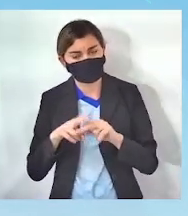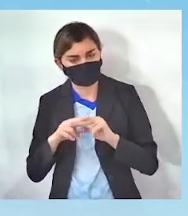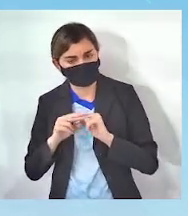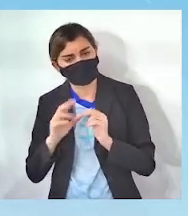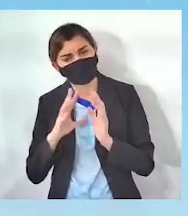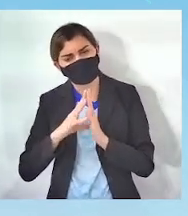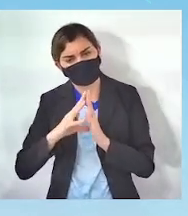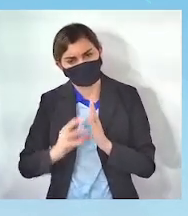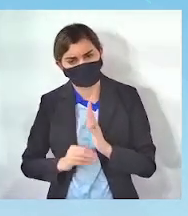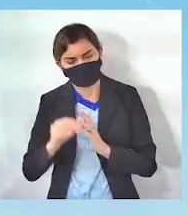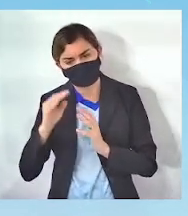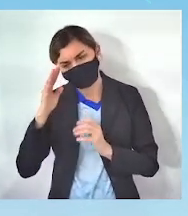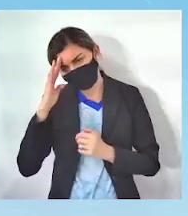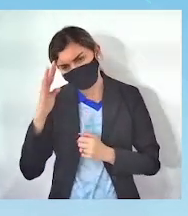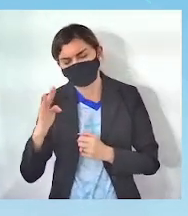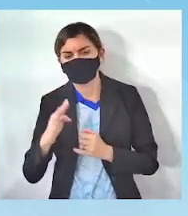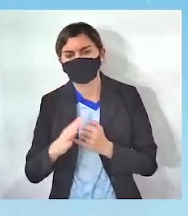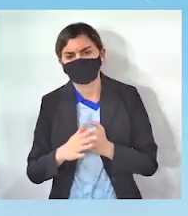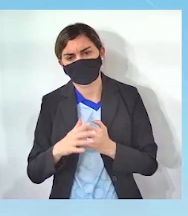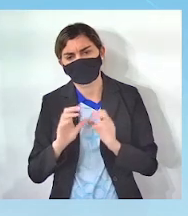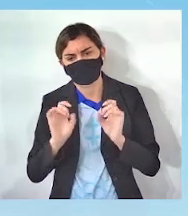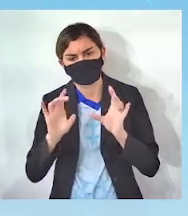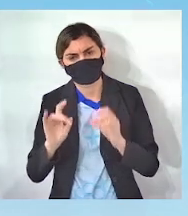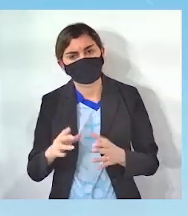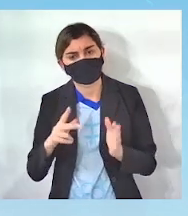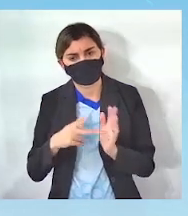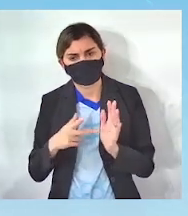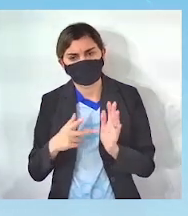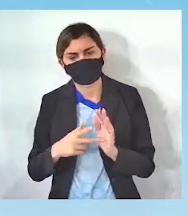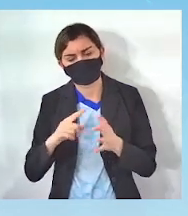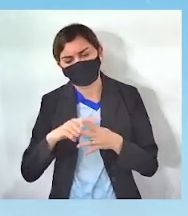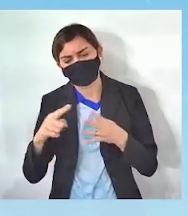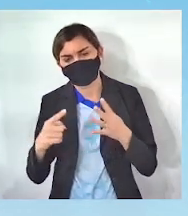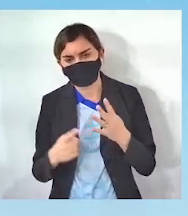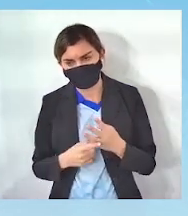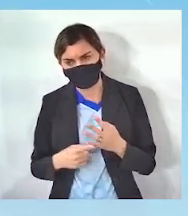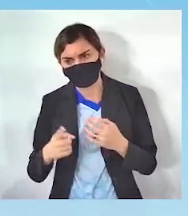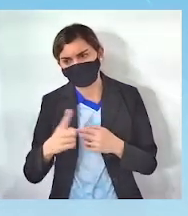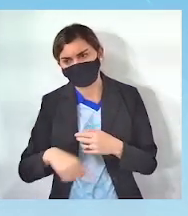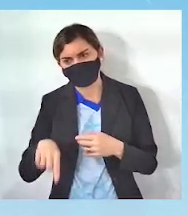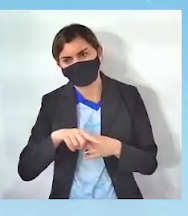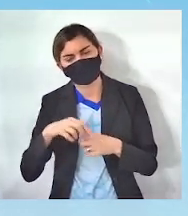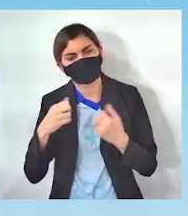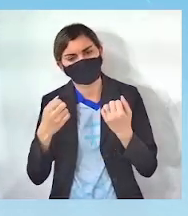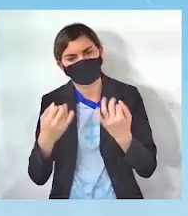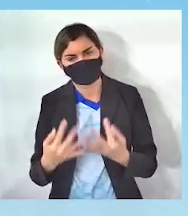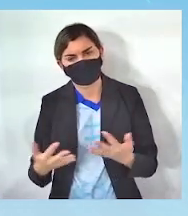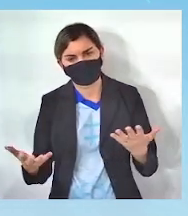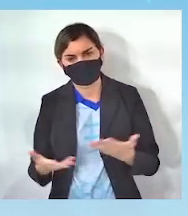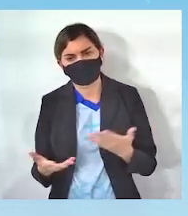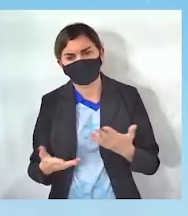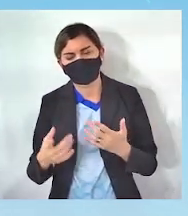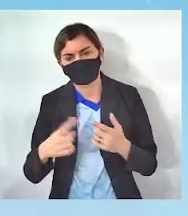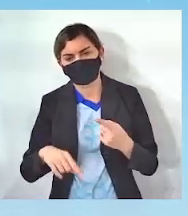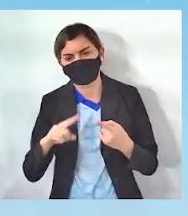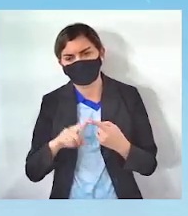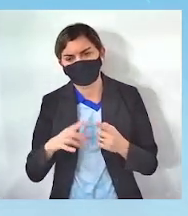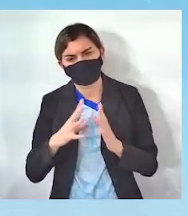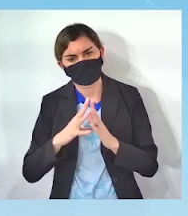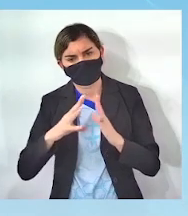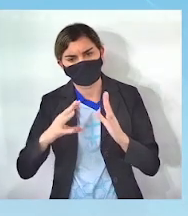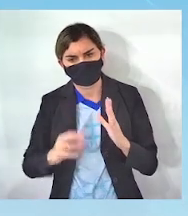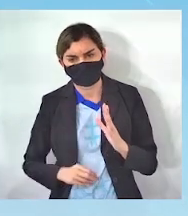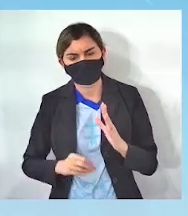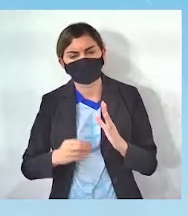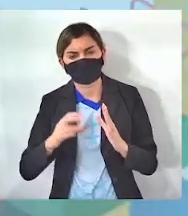modelo. Principalmente, isso é especialmente verdade nesses 4 que nós iremos narrar aqui agora. Então, o primeiro modelo atômico